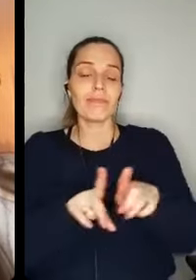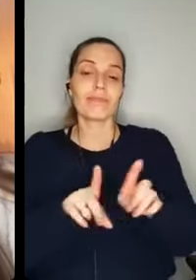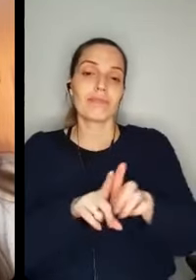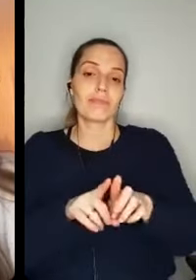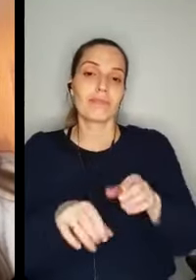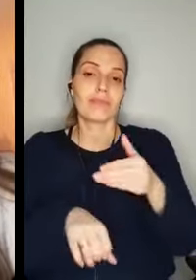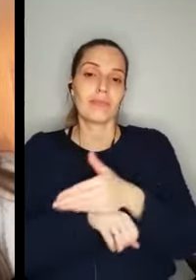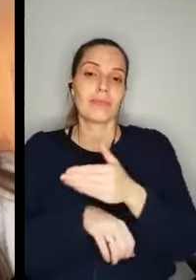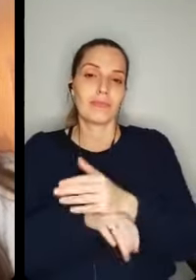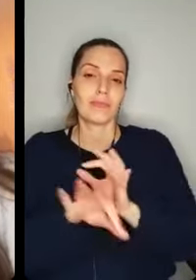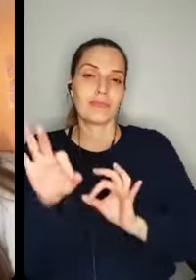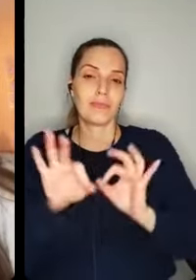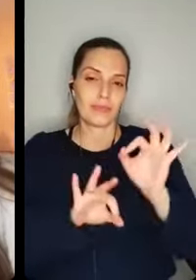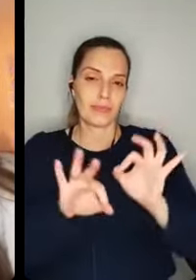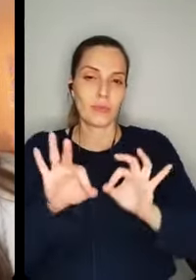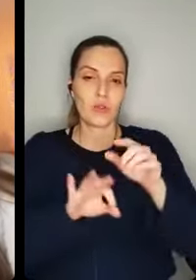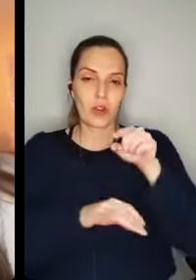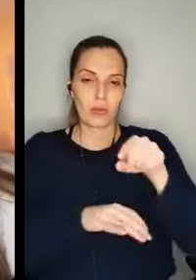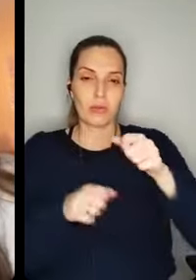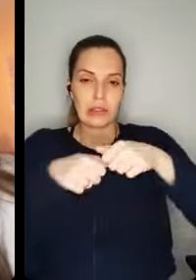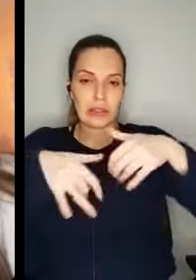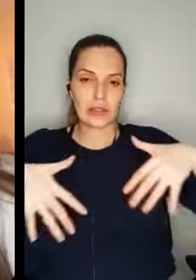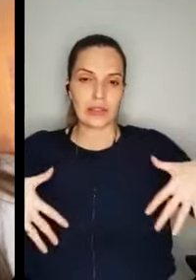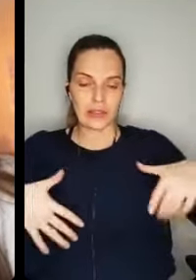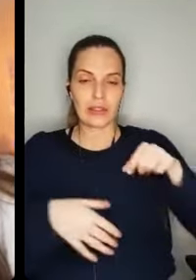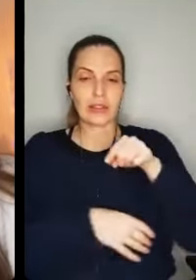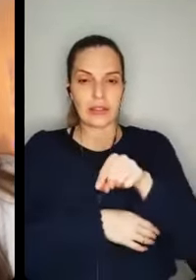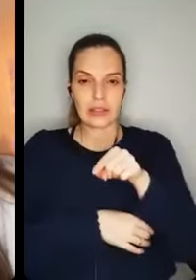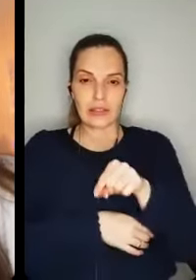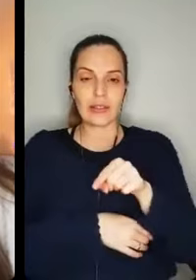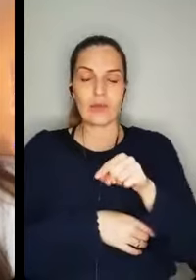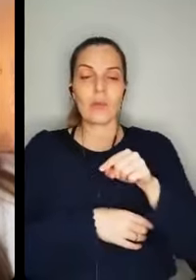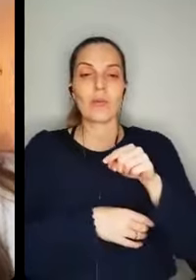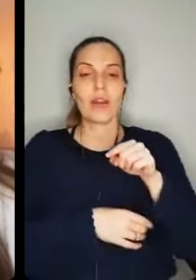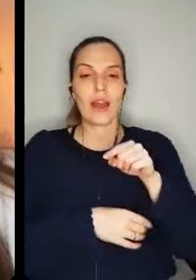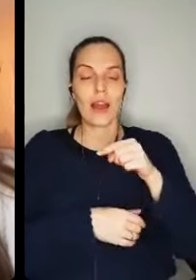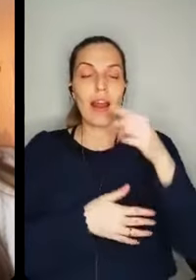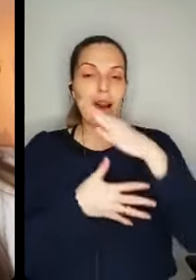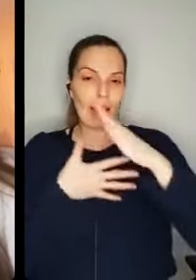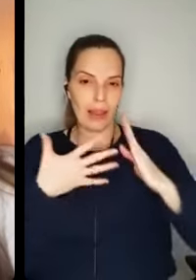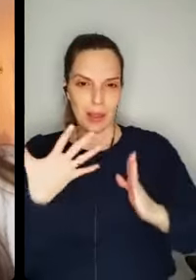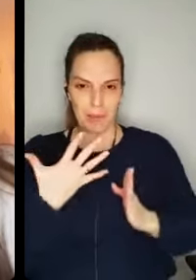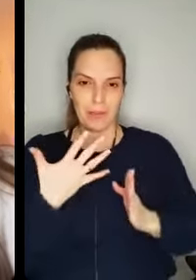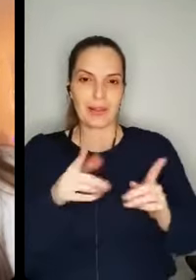de extensão, que é de Libras, inclusive a Xana faz parte.